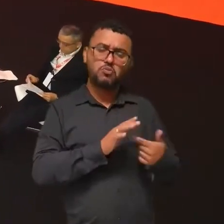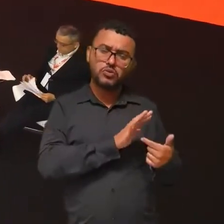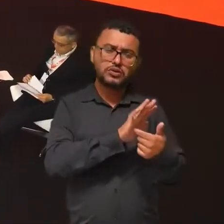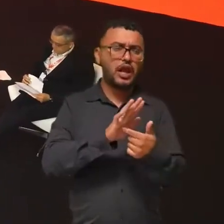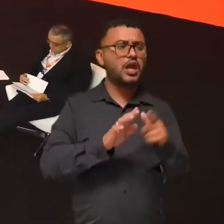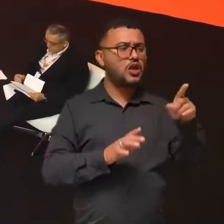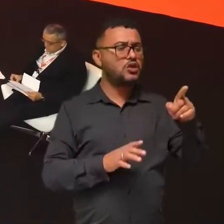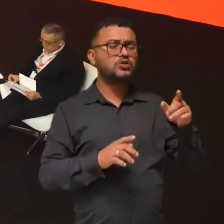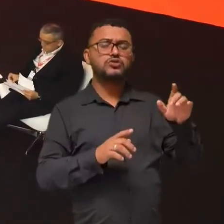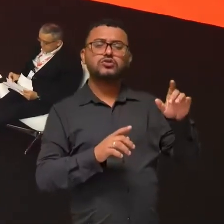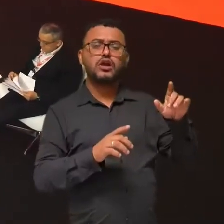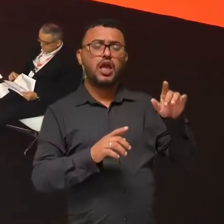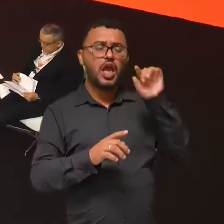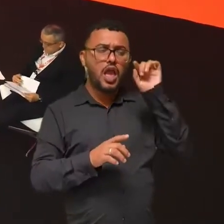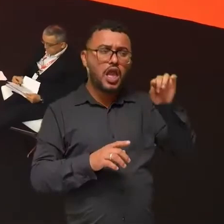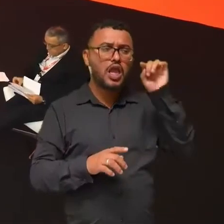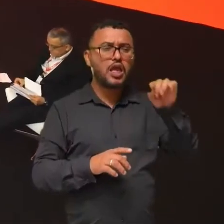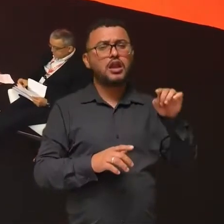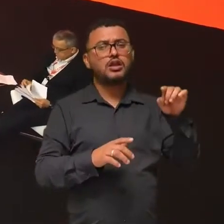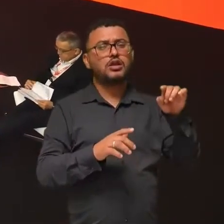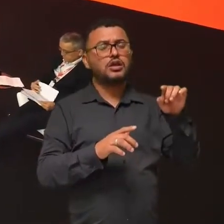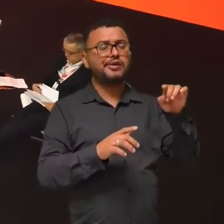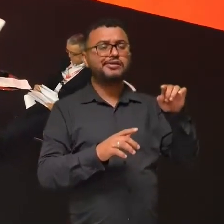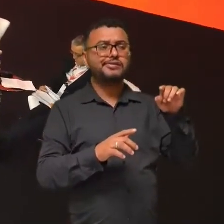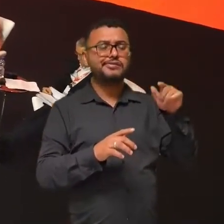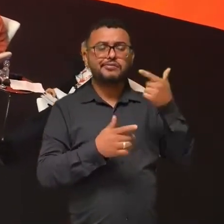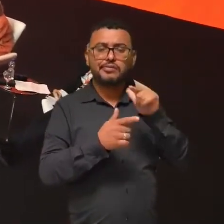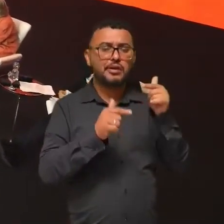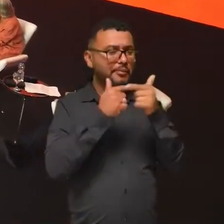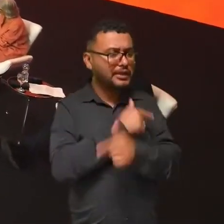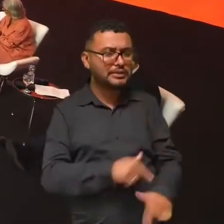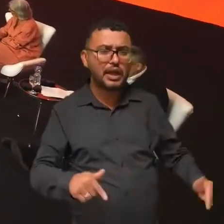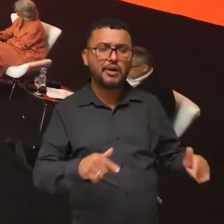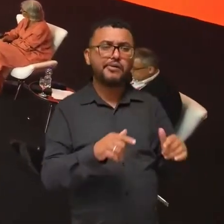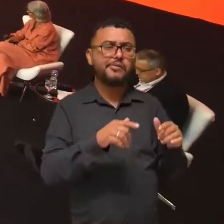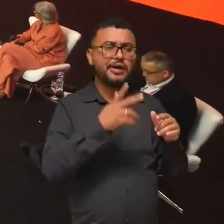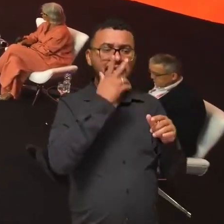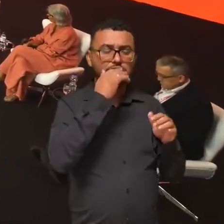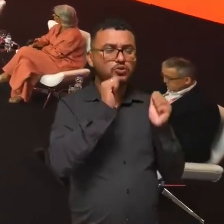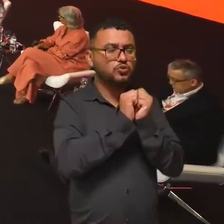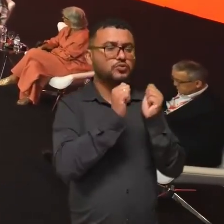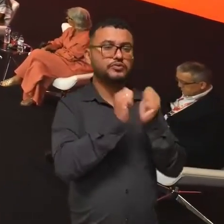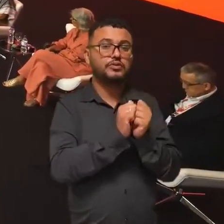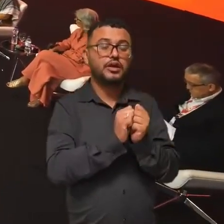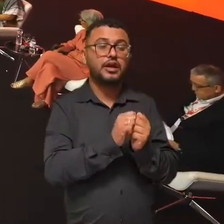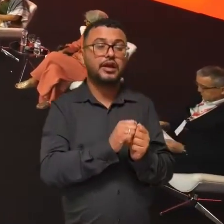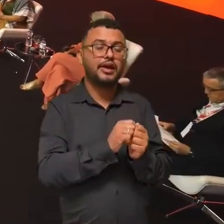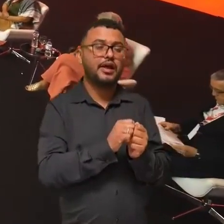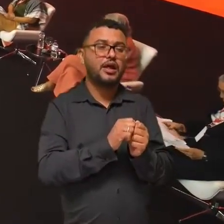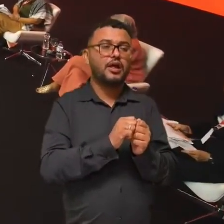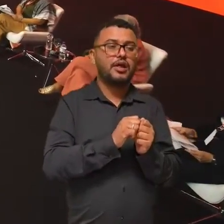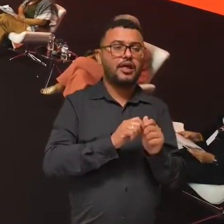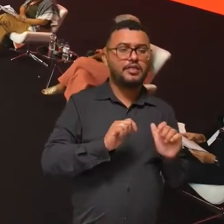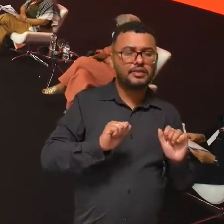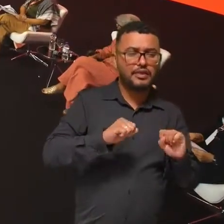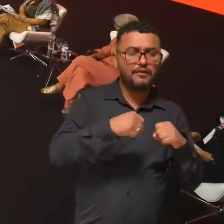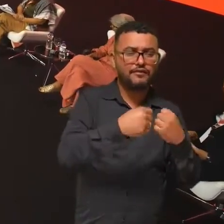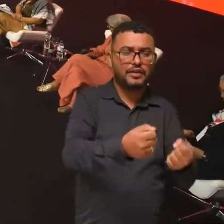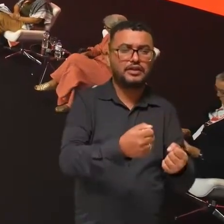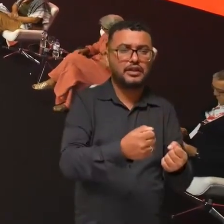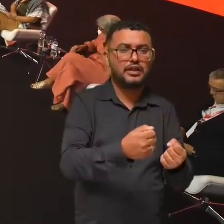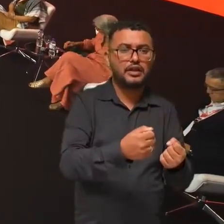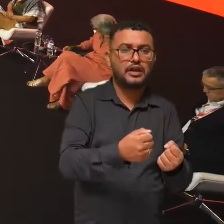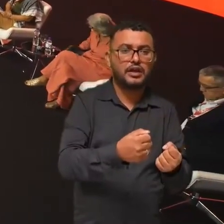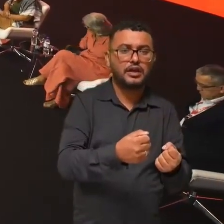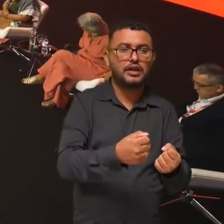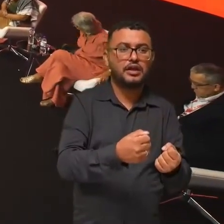como contra-hegemônico. Porque deter esses poderes para defender o status quo, para defender a situação atual